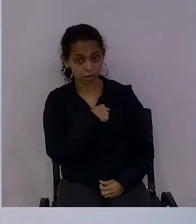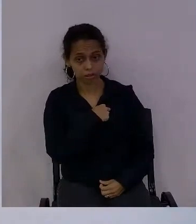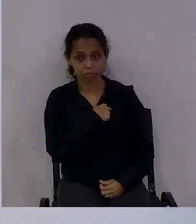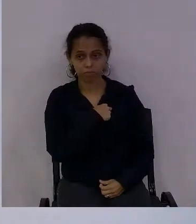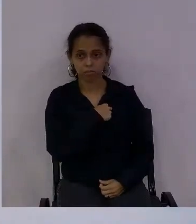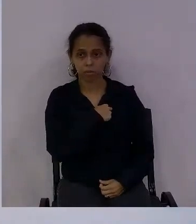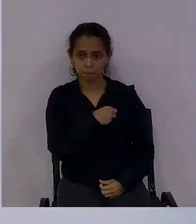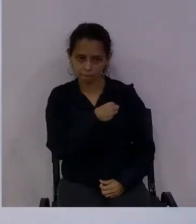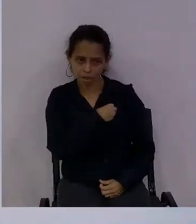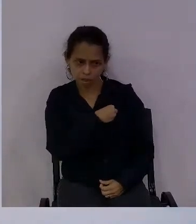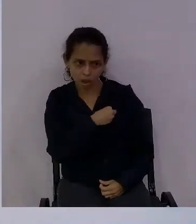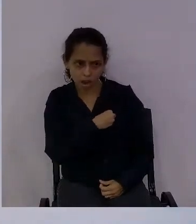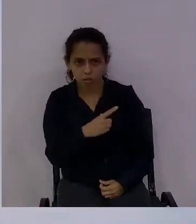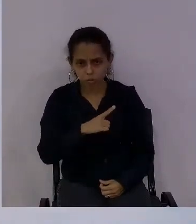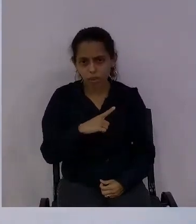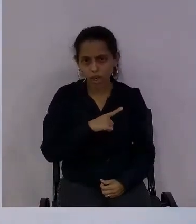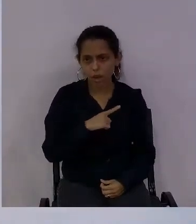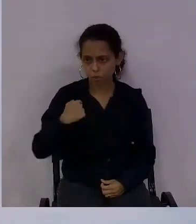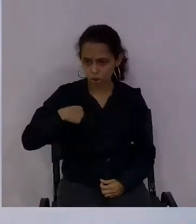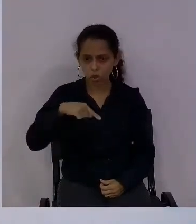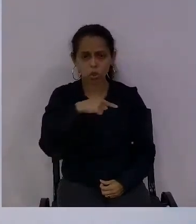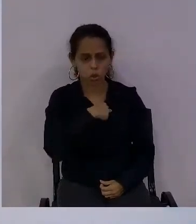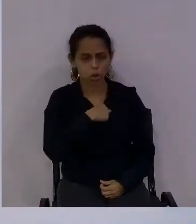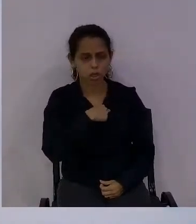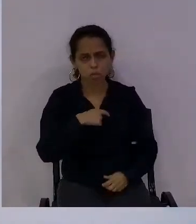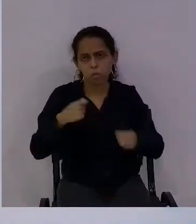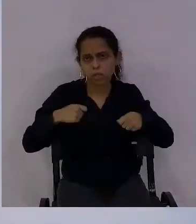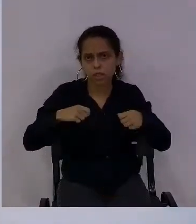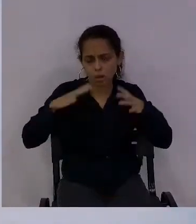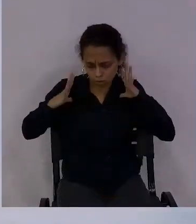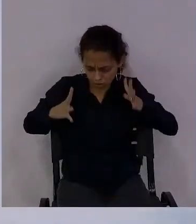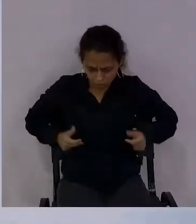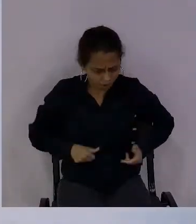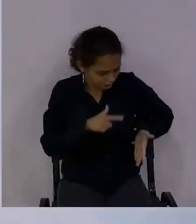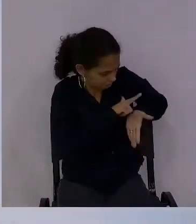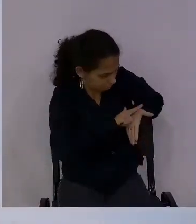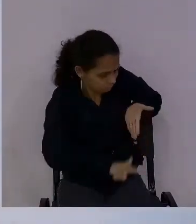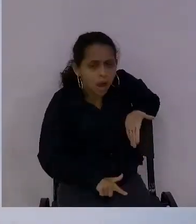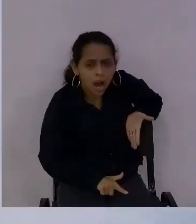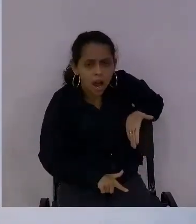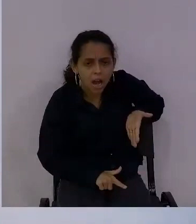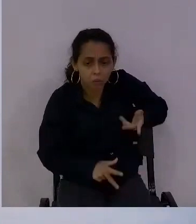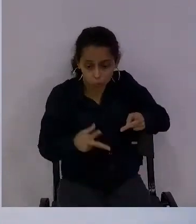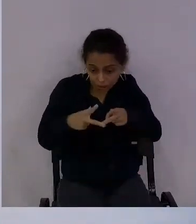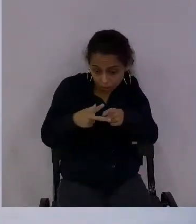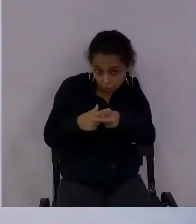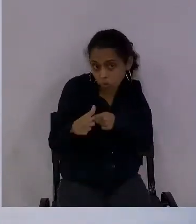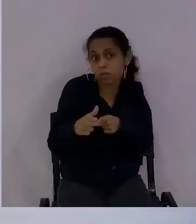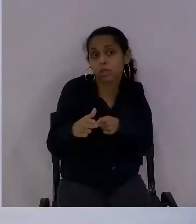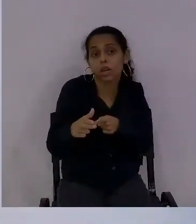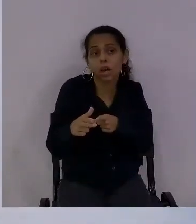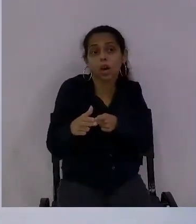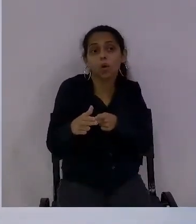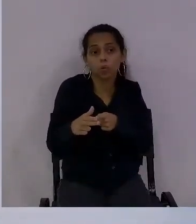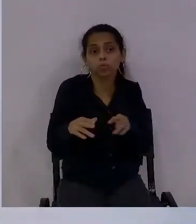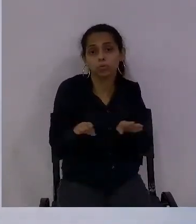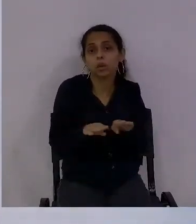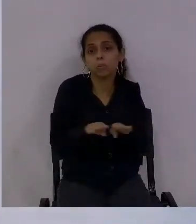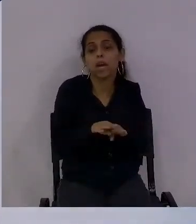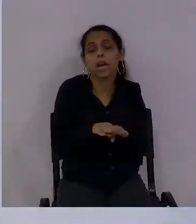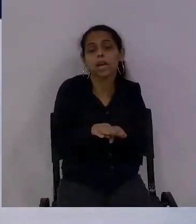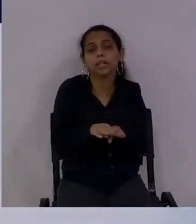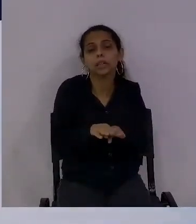somos imperfeitos, é justo que se considere a purificação, ou até mesmo a circuncisão, que tinha a ver com a ideia de